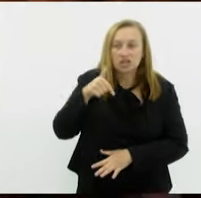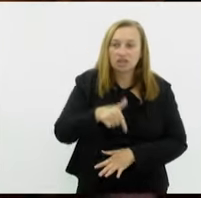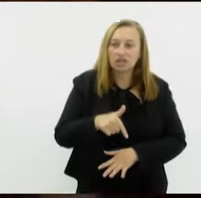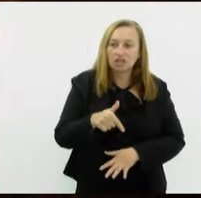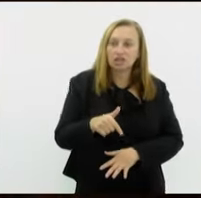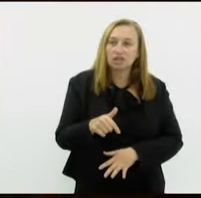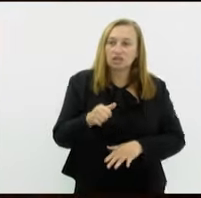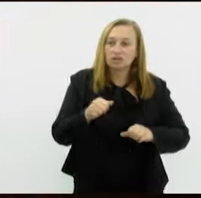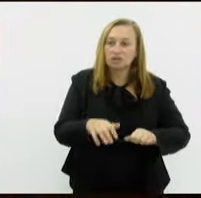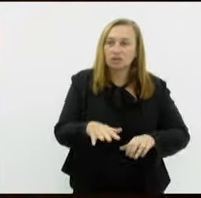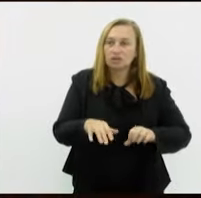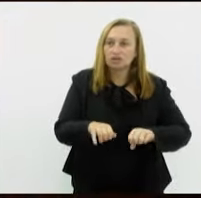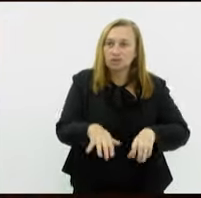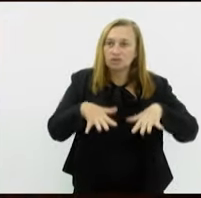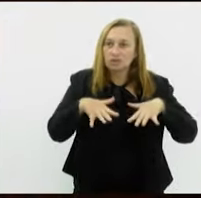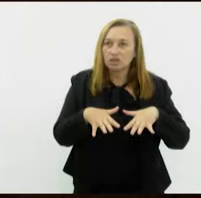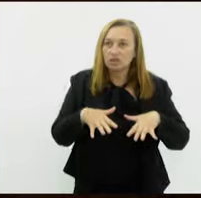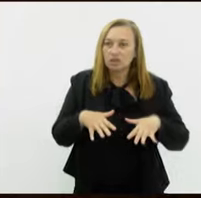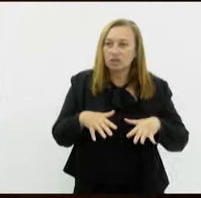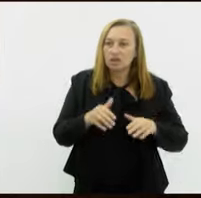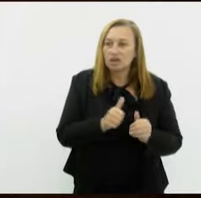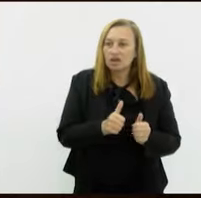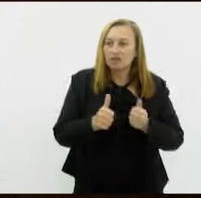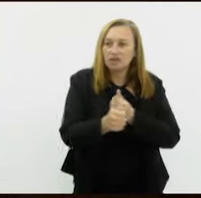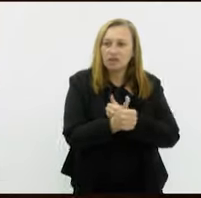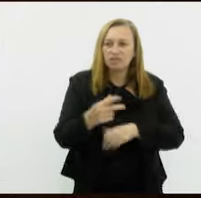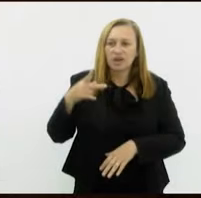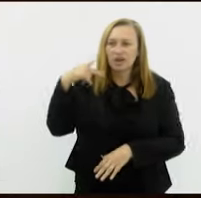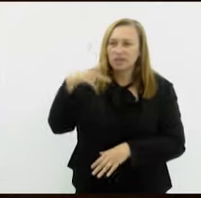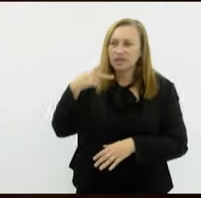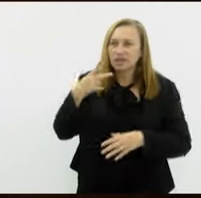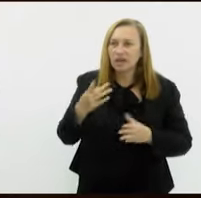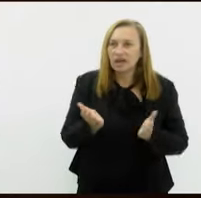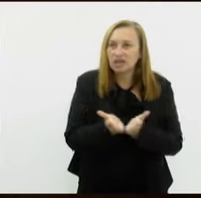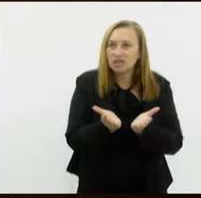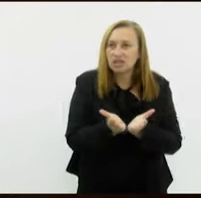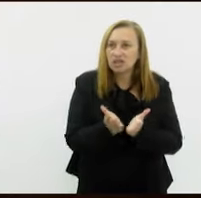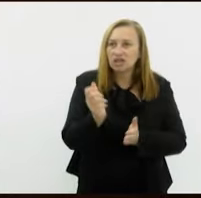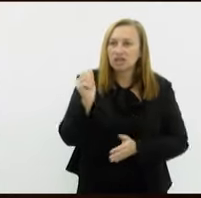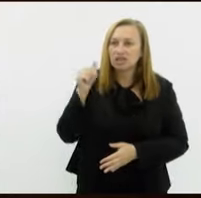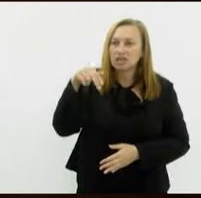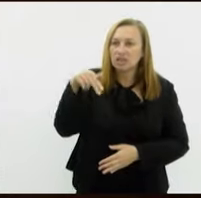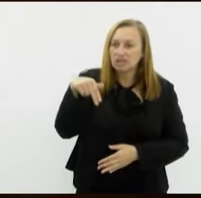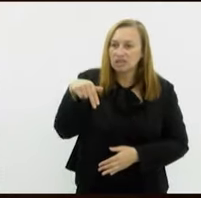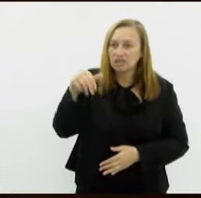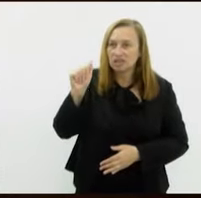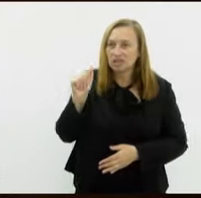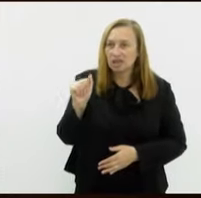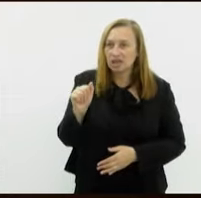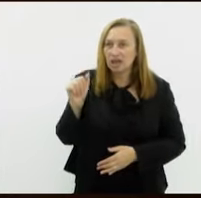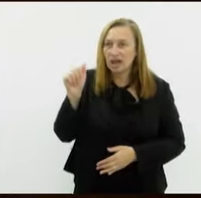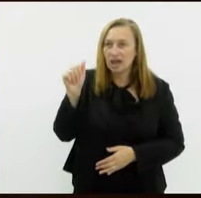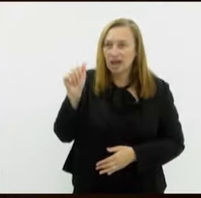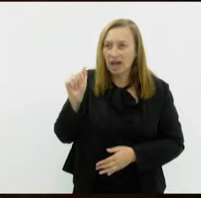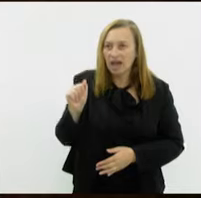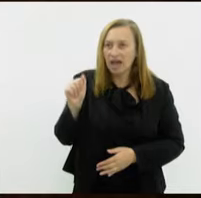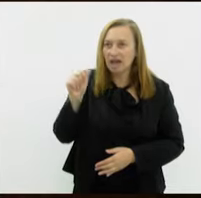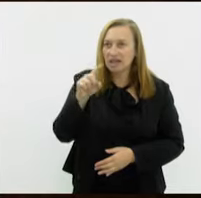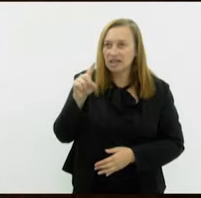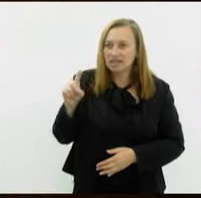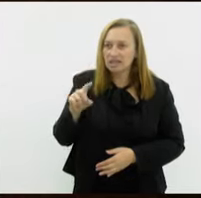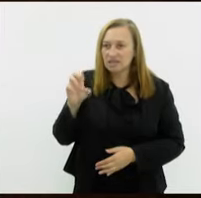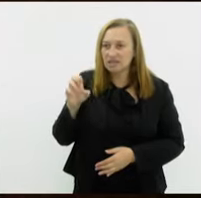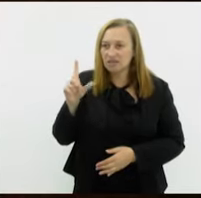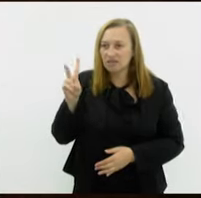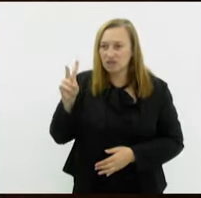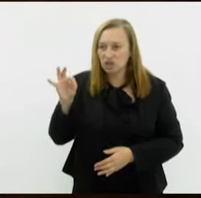da Frente Parlamentar Cristã, e o Nani Azevedo vai vir aqui vai cantar. Ele é muito conhecido, um cantor